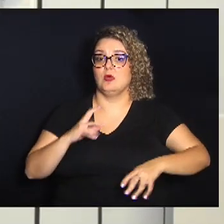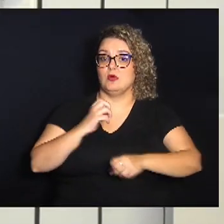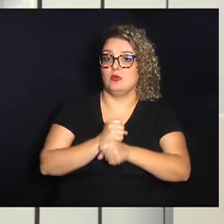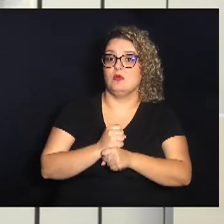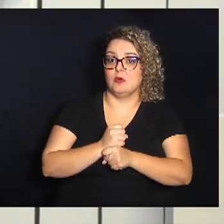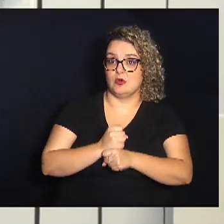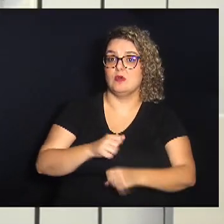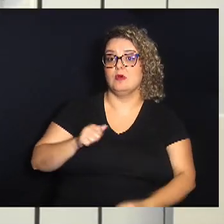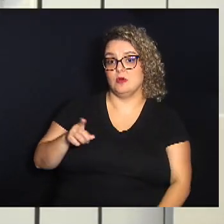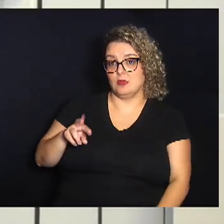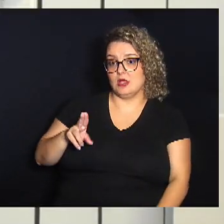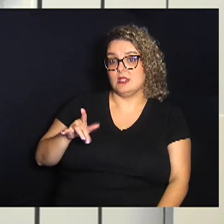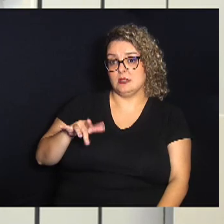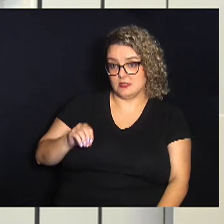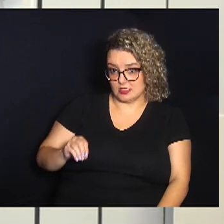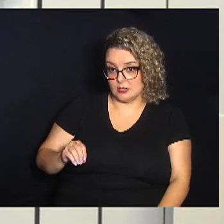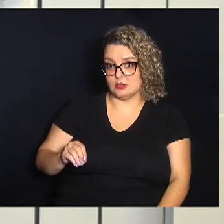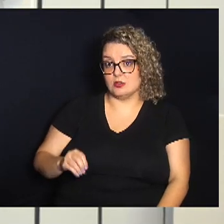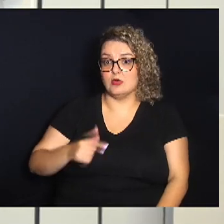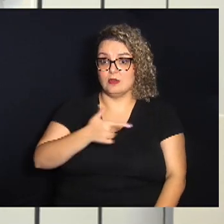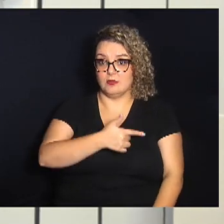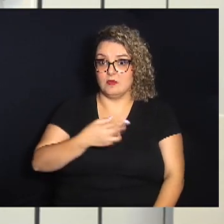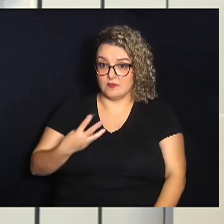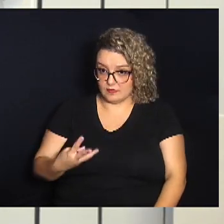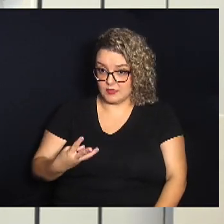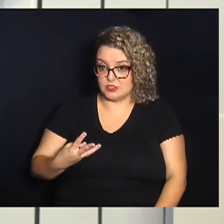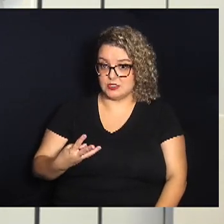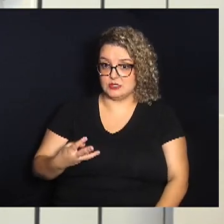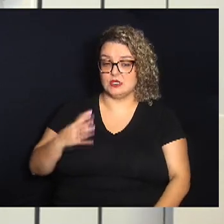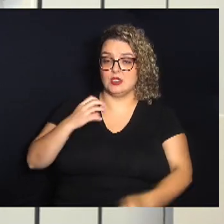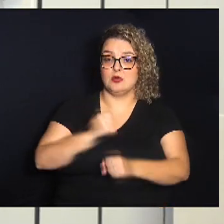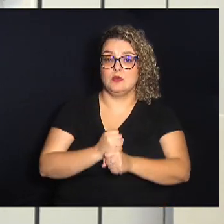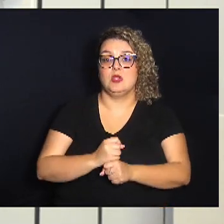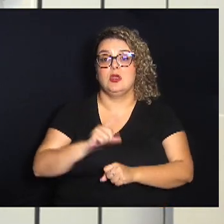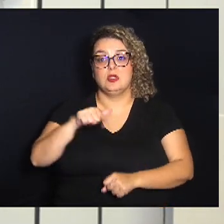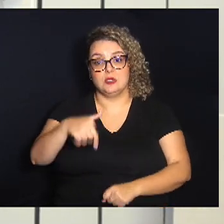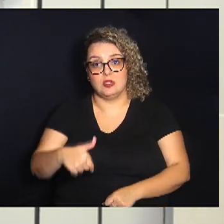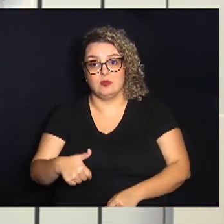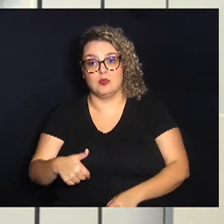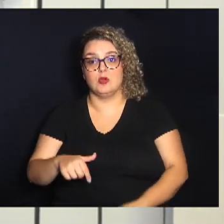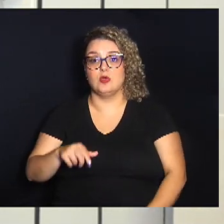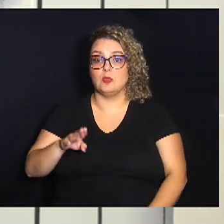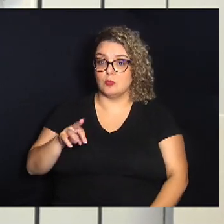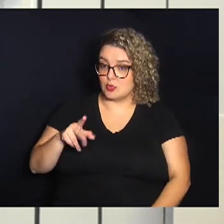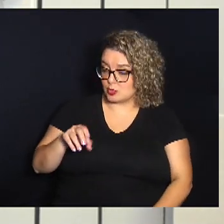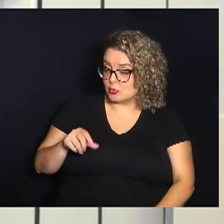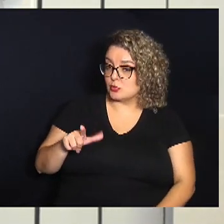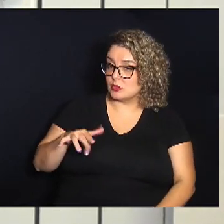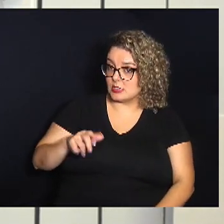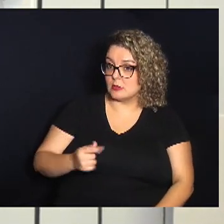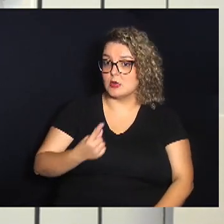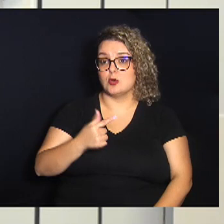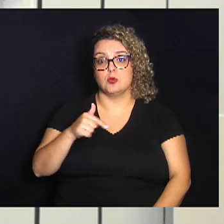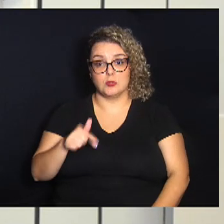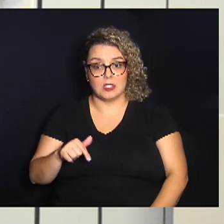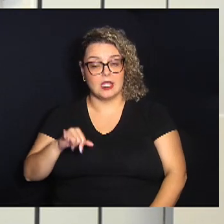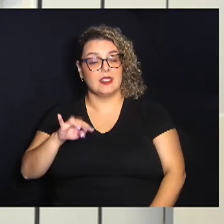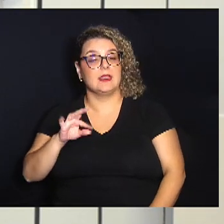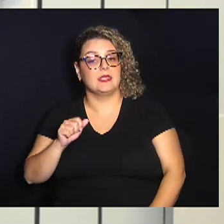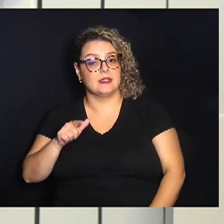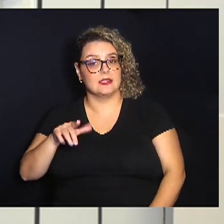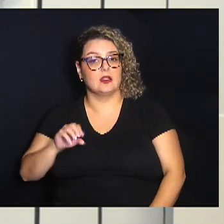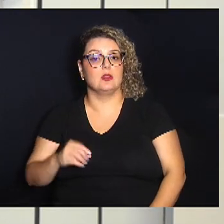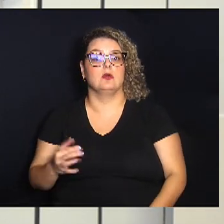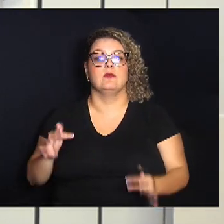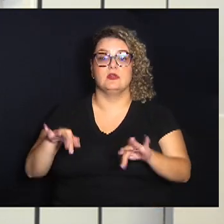foi o Adriano com 23 pontos, seguido pelo oposto, o Bruno Lima com 17. Ítalo terminou com